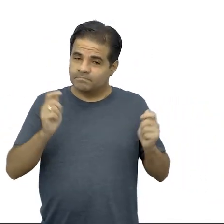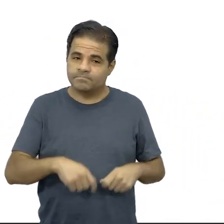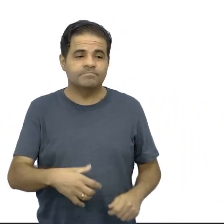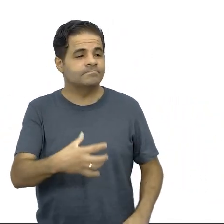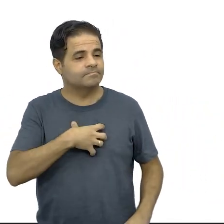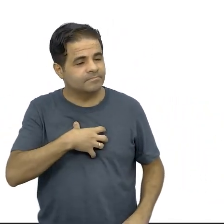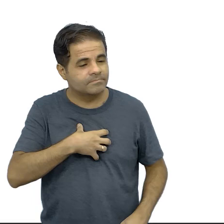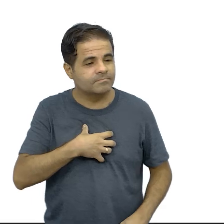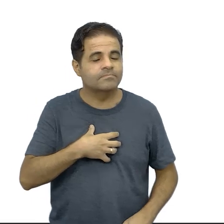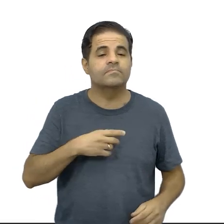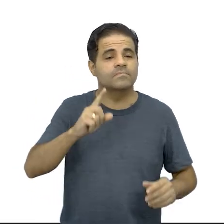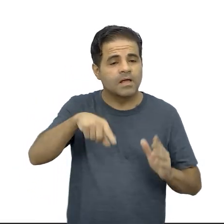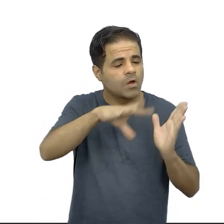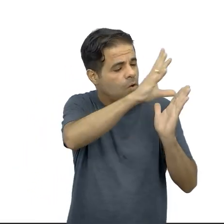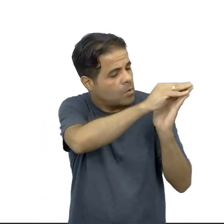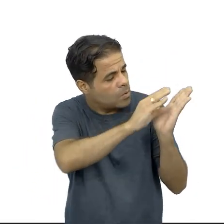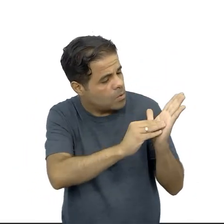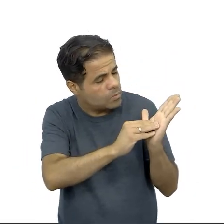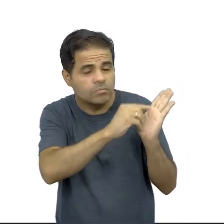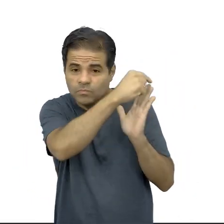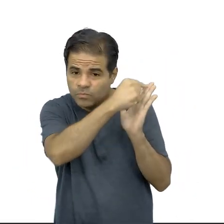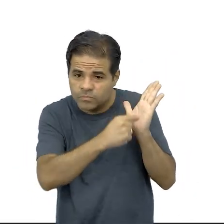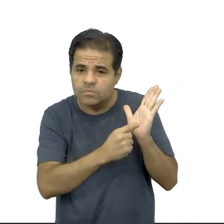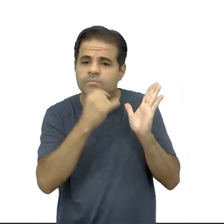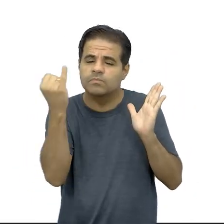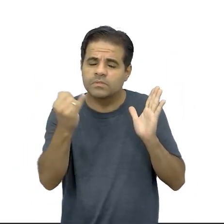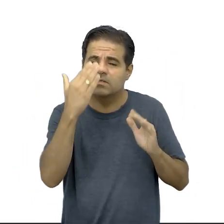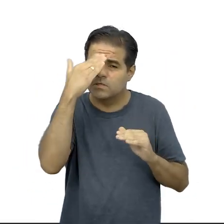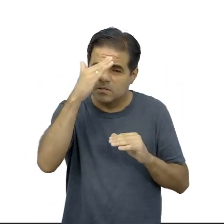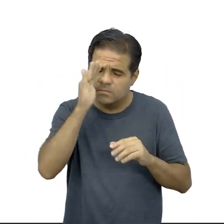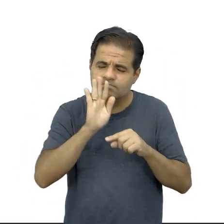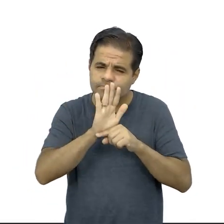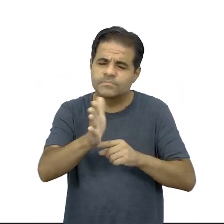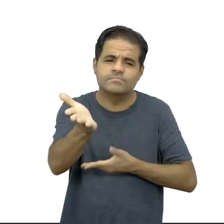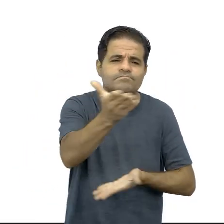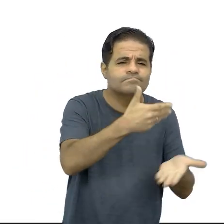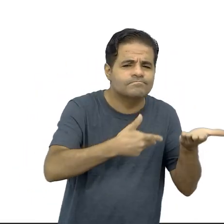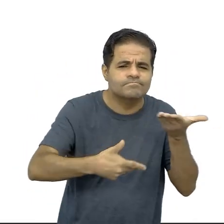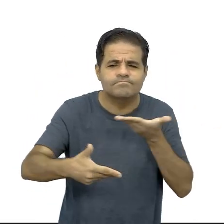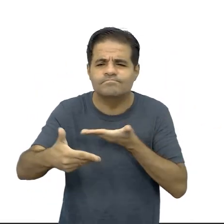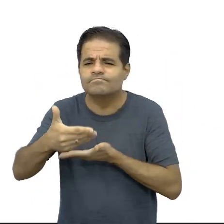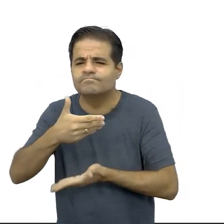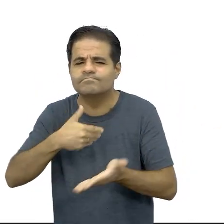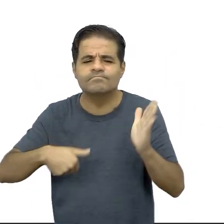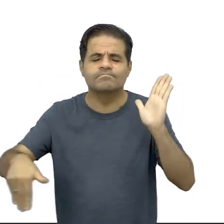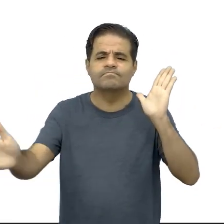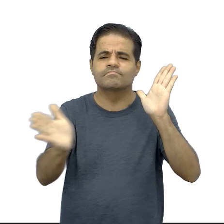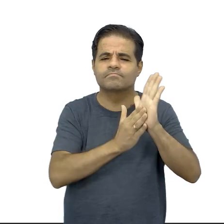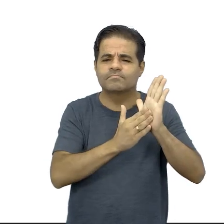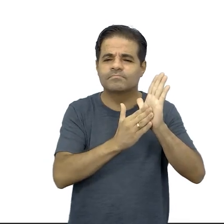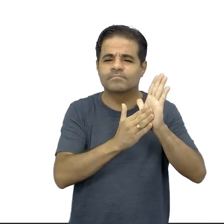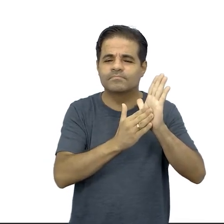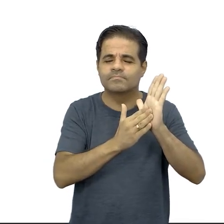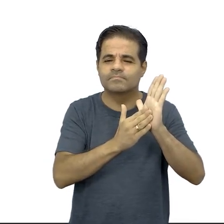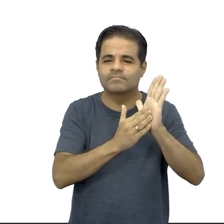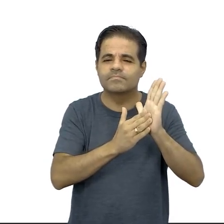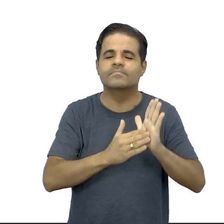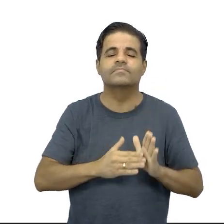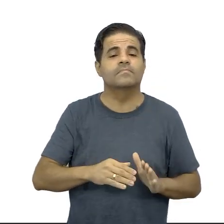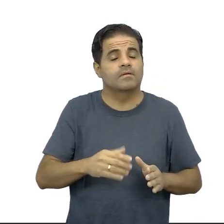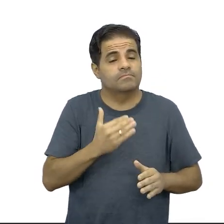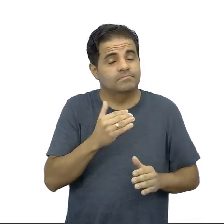forma que é um conteúdo extremamente importante para entender as relações estabelecidas entre o meio físico e os seres vivos